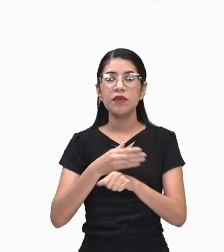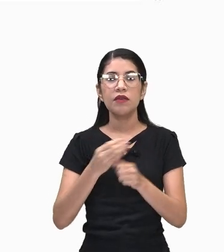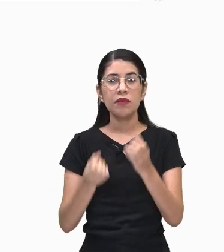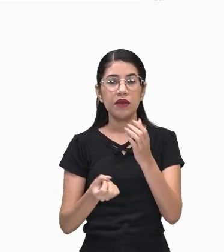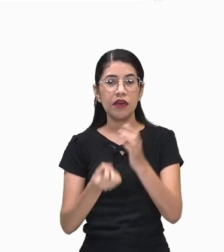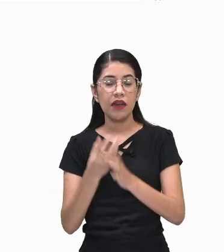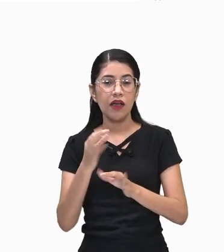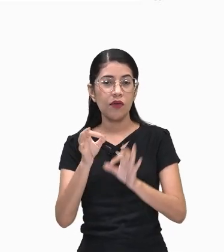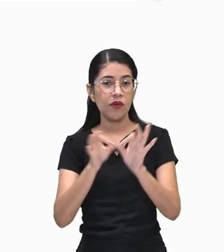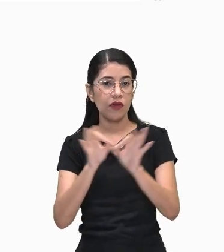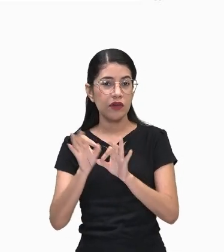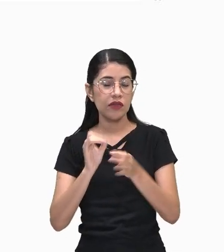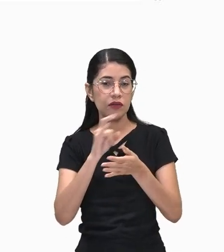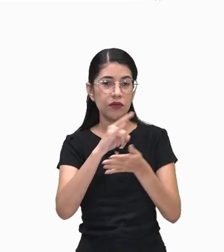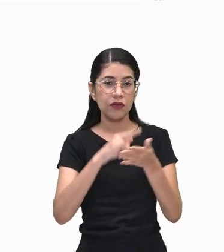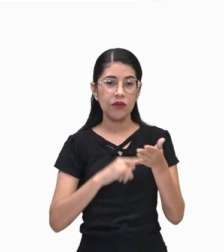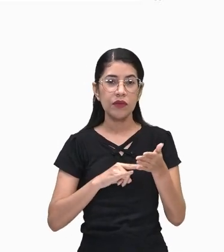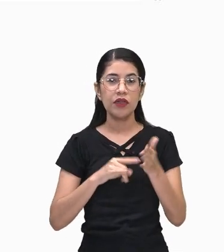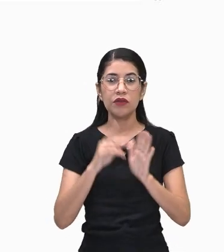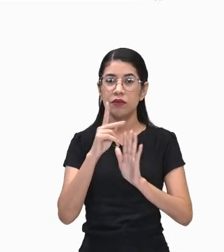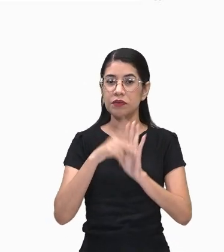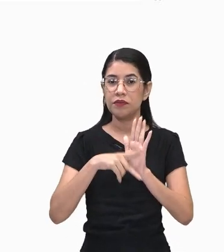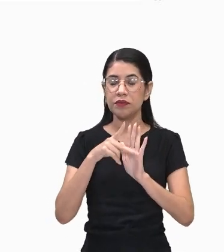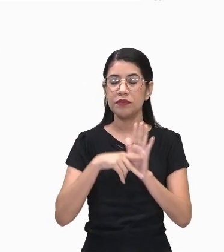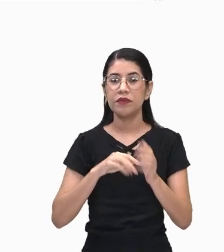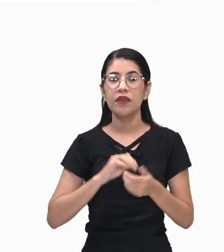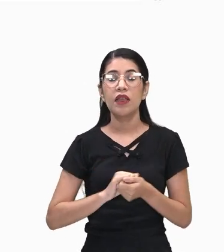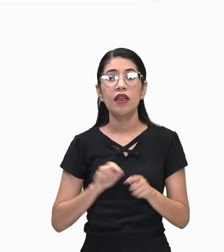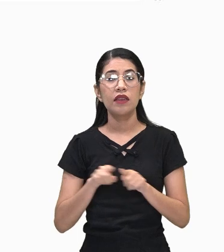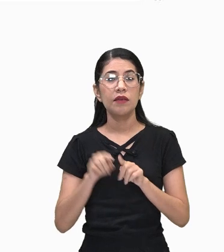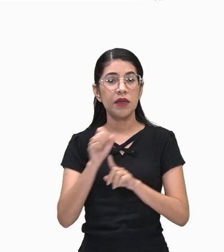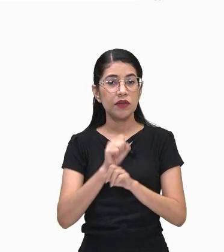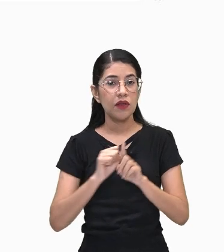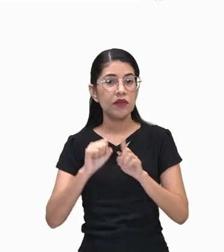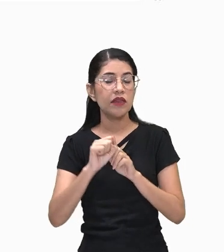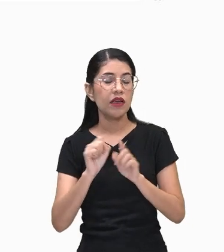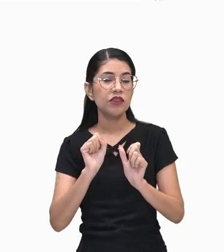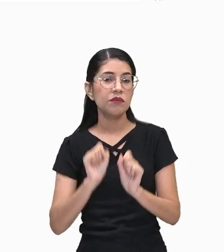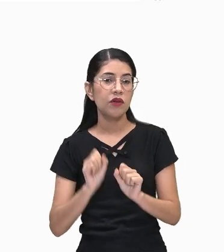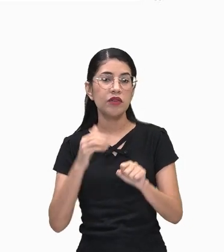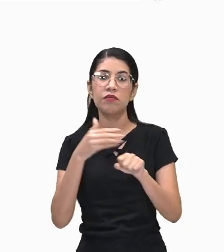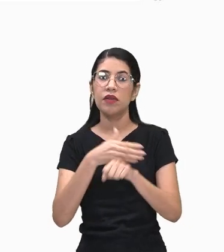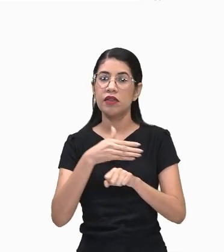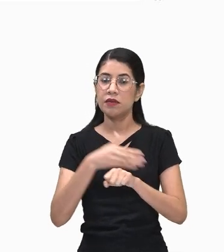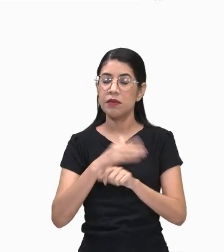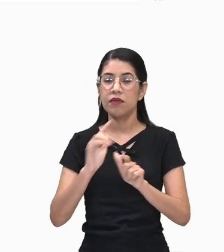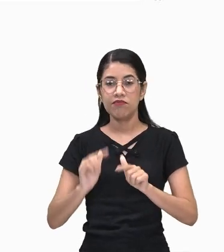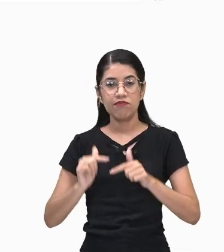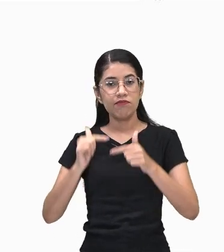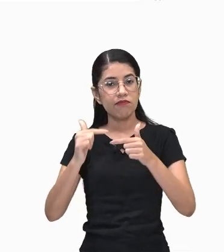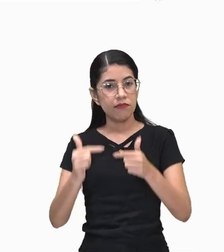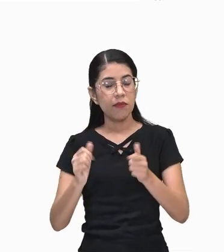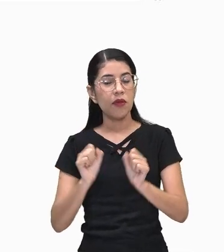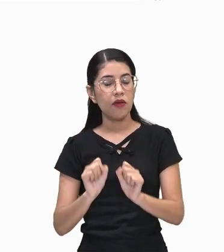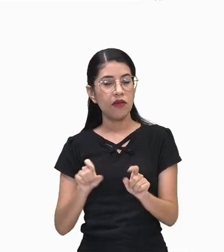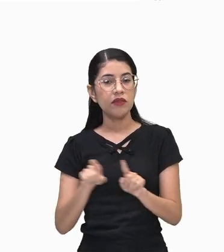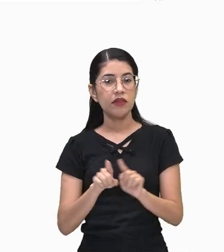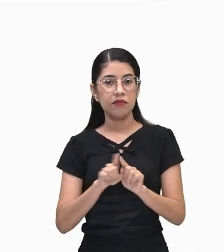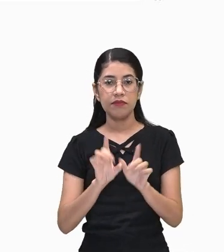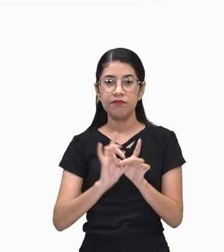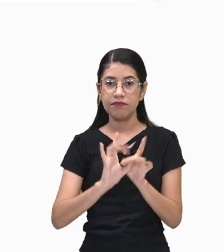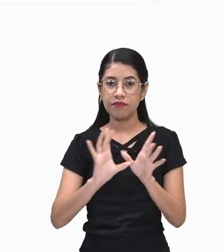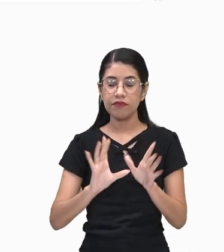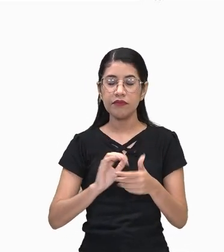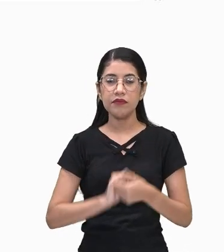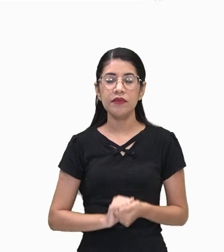plano diretor, a sociedade civil, ela pode participar aí ativamente. Então,